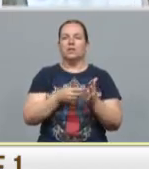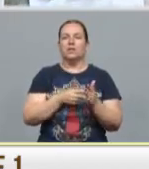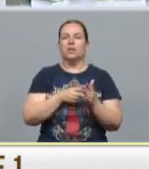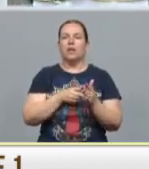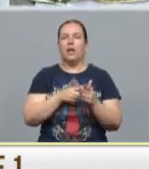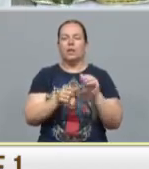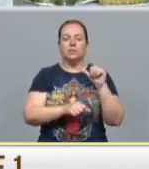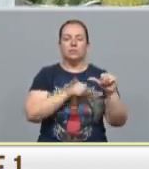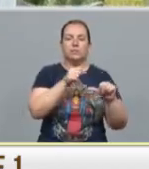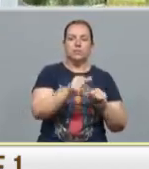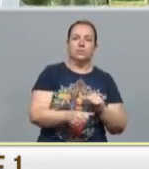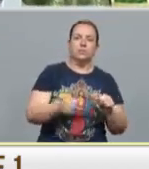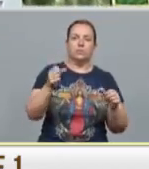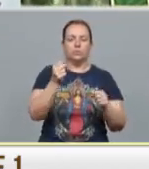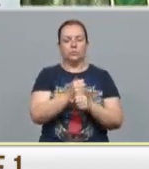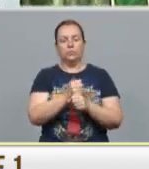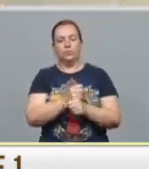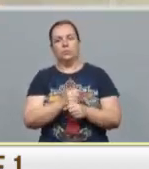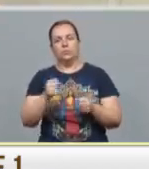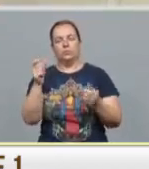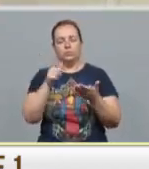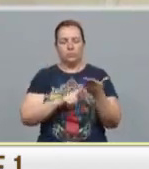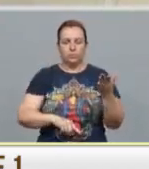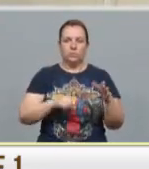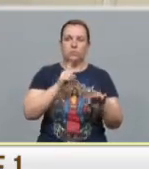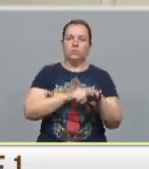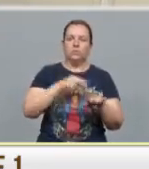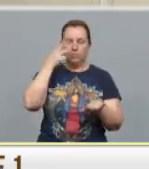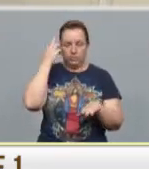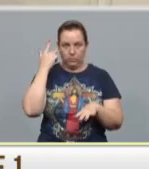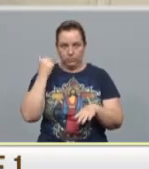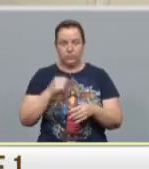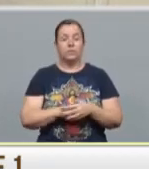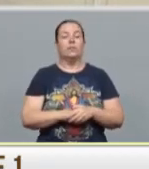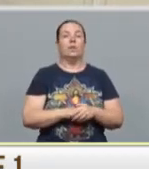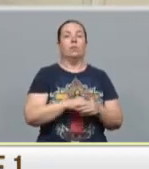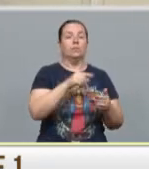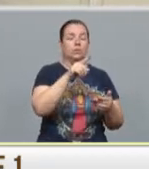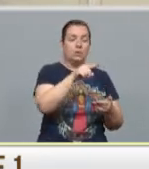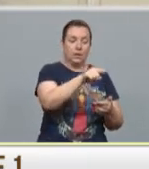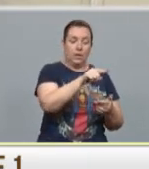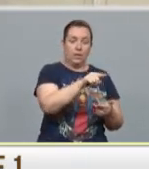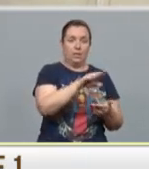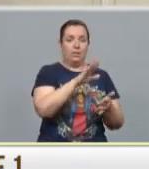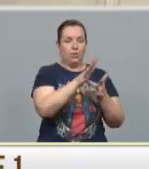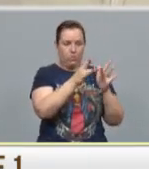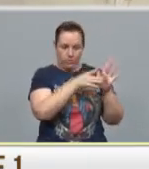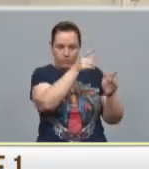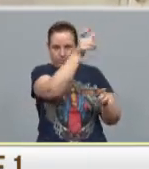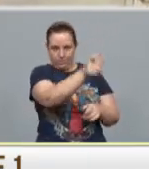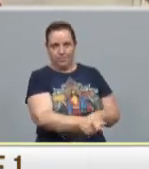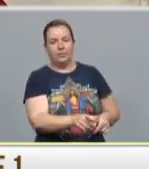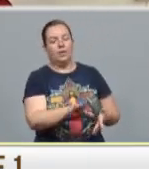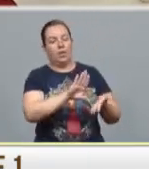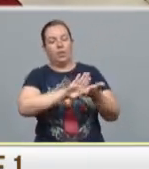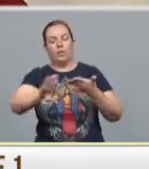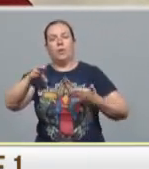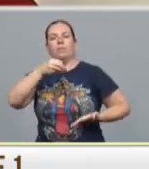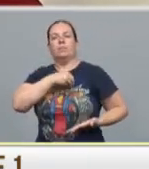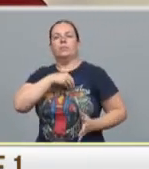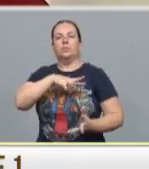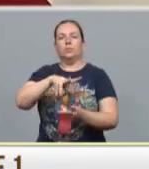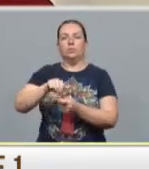retomada do ano litúrgico no tempo comum, ele tira o pecado do mundo, o